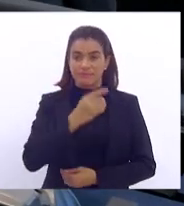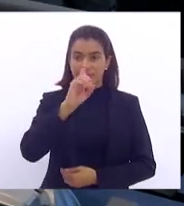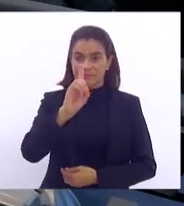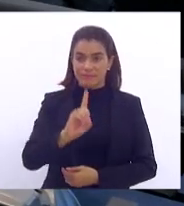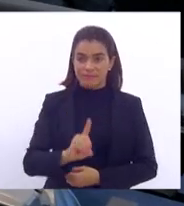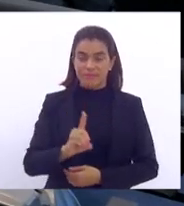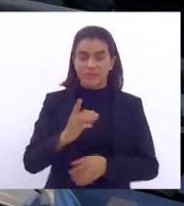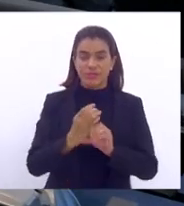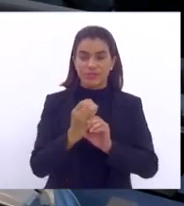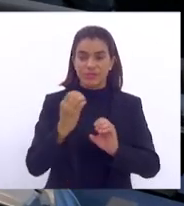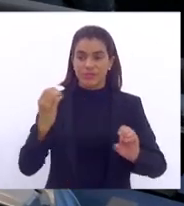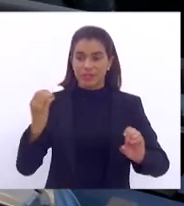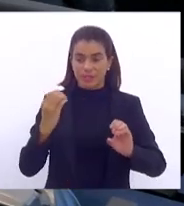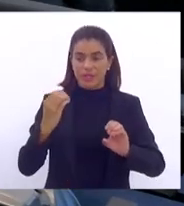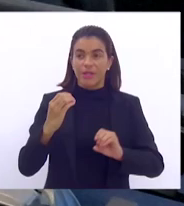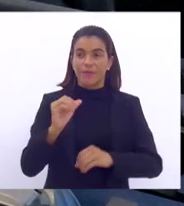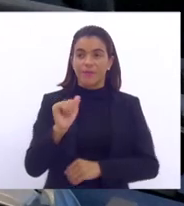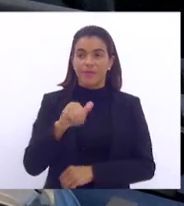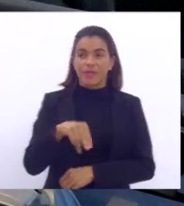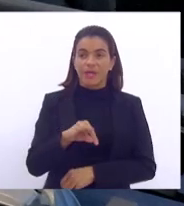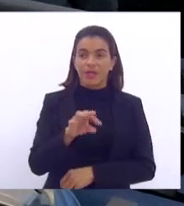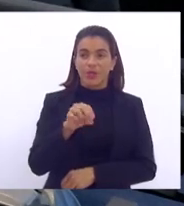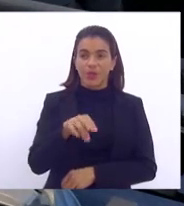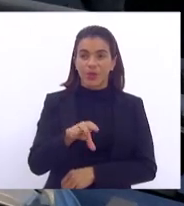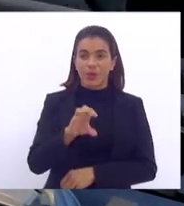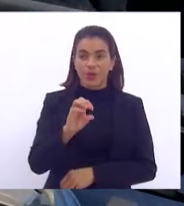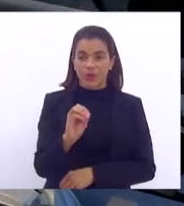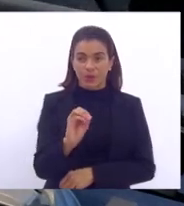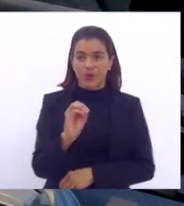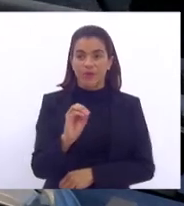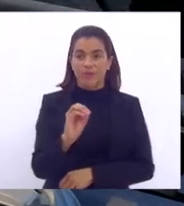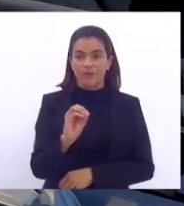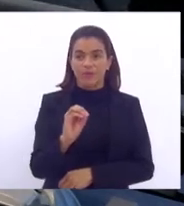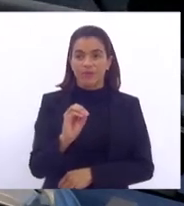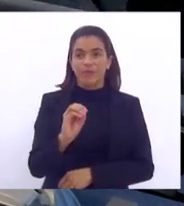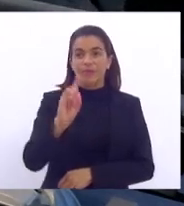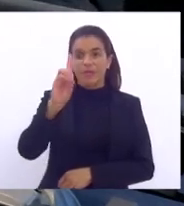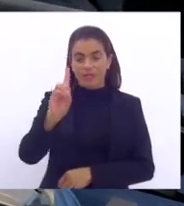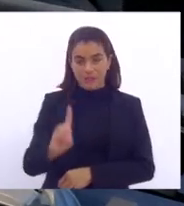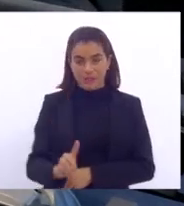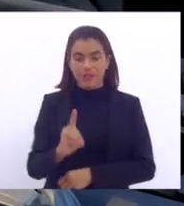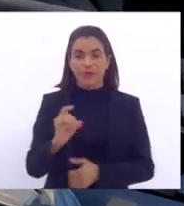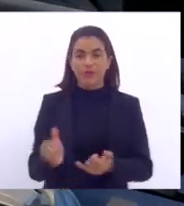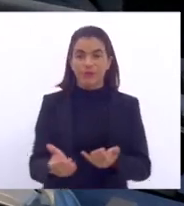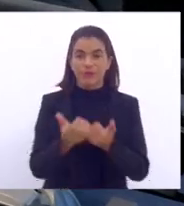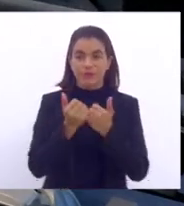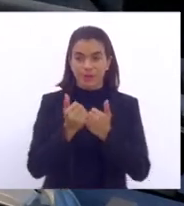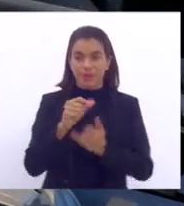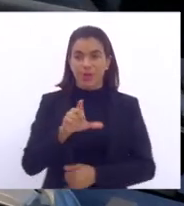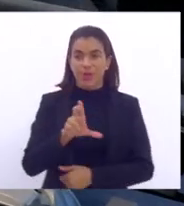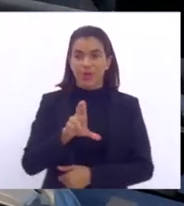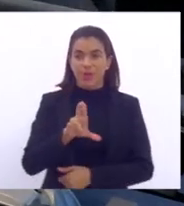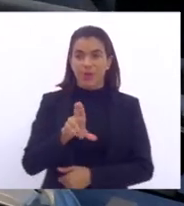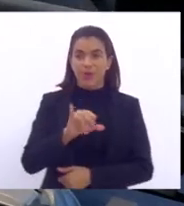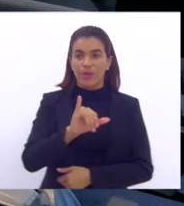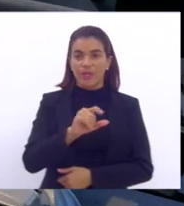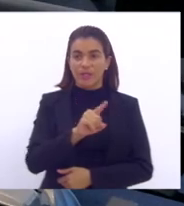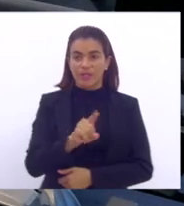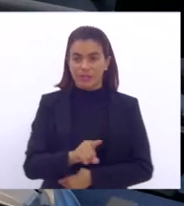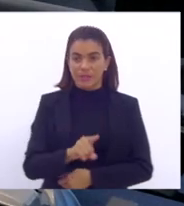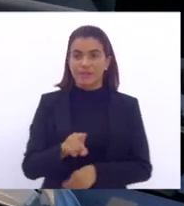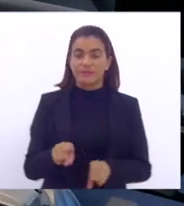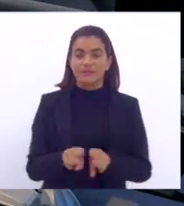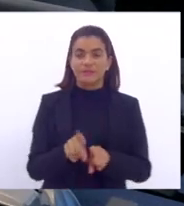de engenharia sen ano pá do diretor de patrimônio senr Luís Antônio da